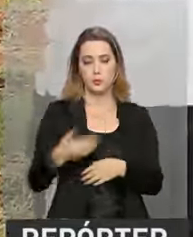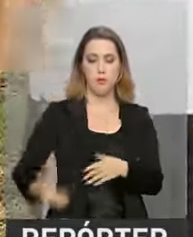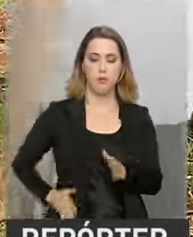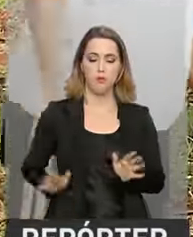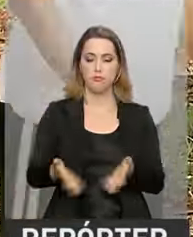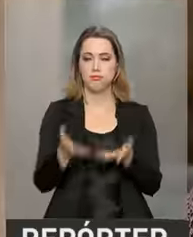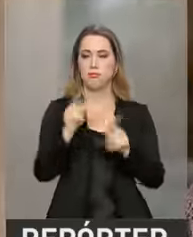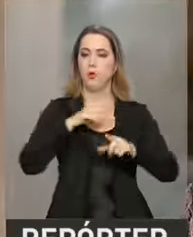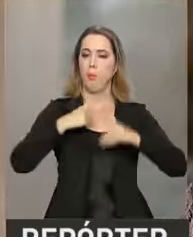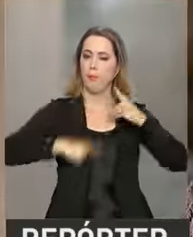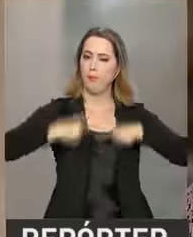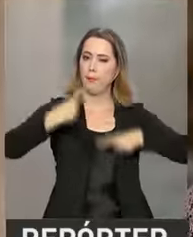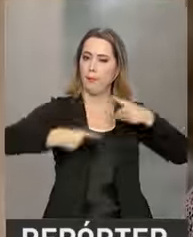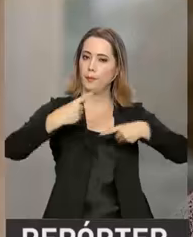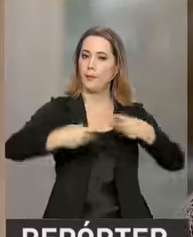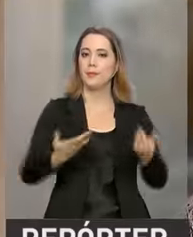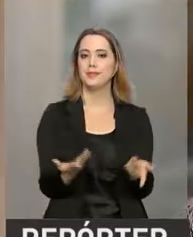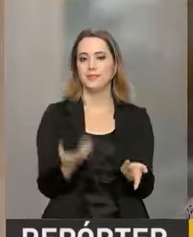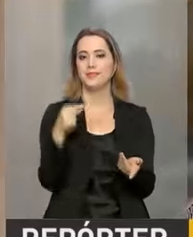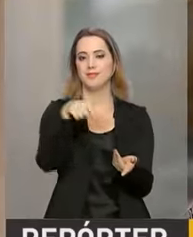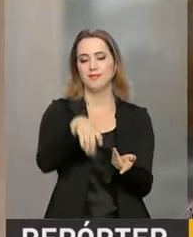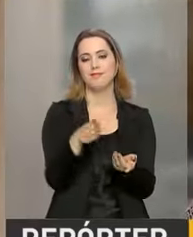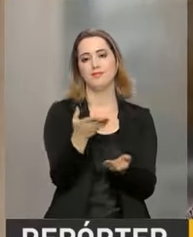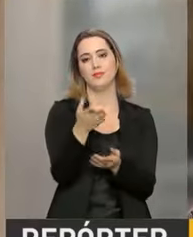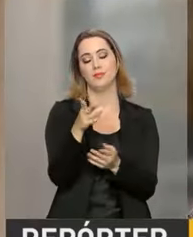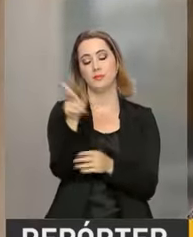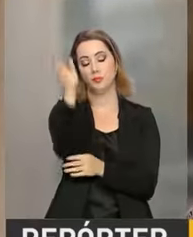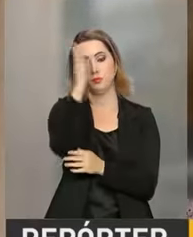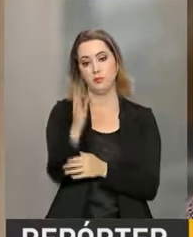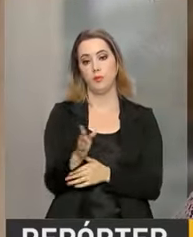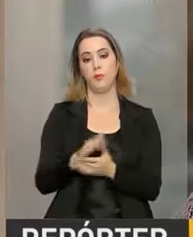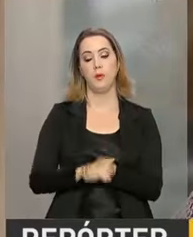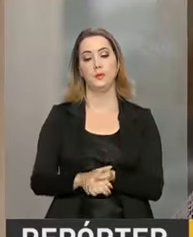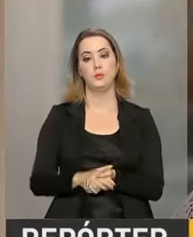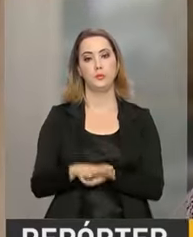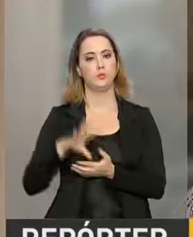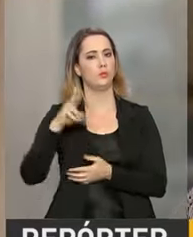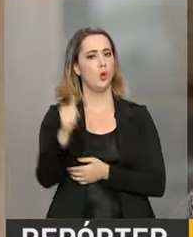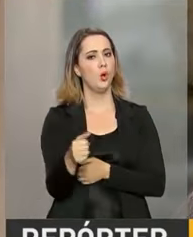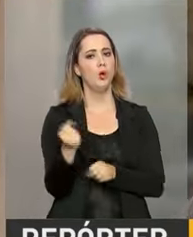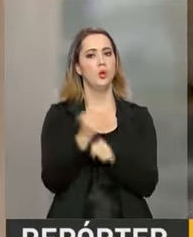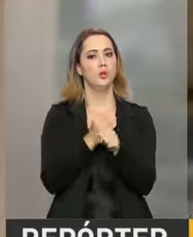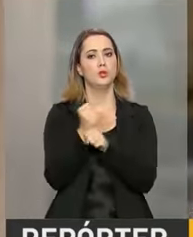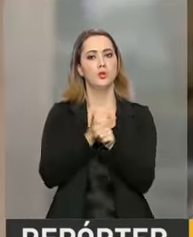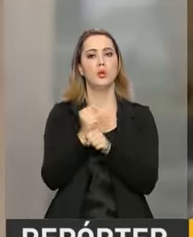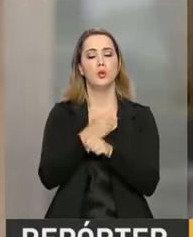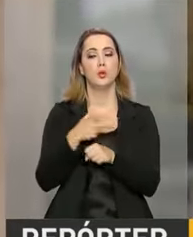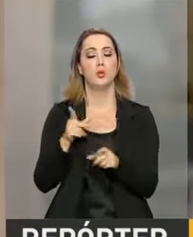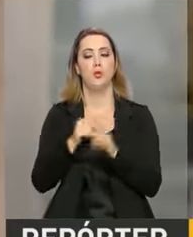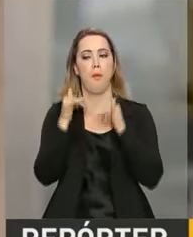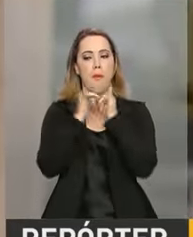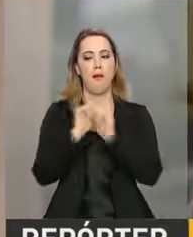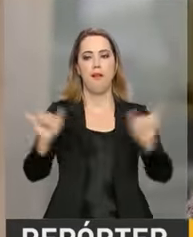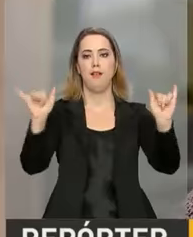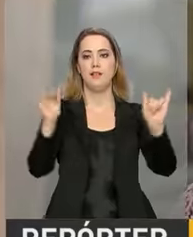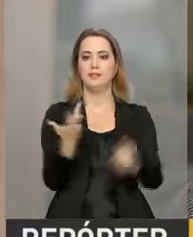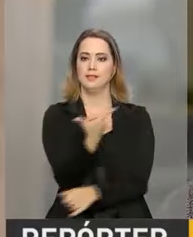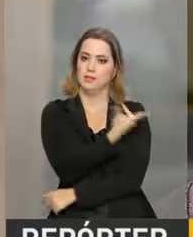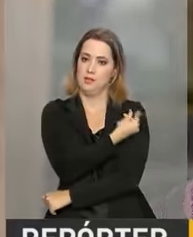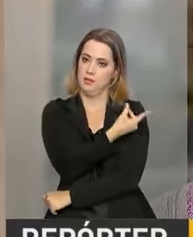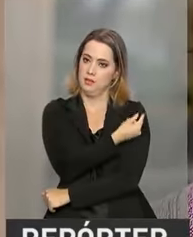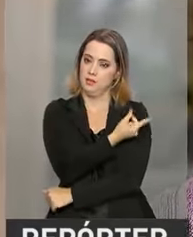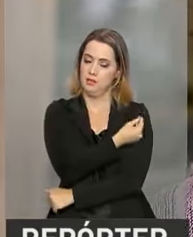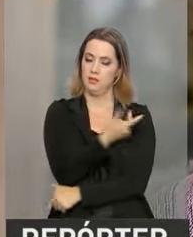brasileiros o Ministério da Saúde todo ano né tem a campanha de vacinação contra influenza e a população idosa